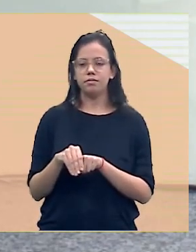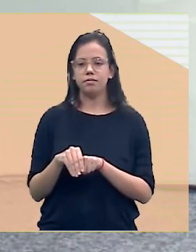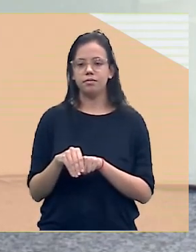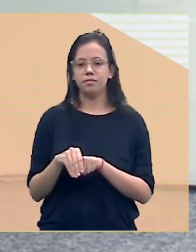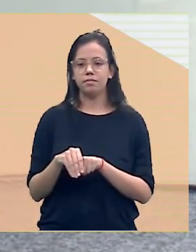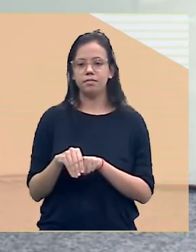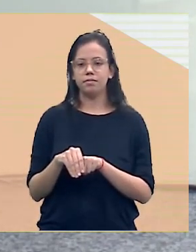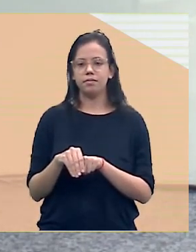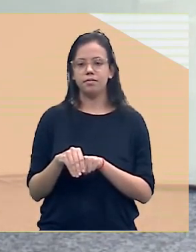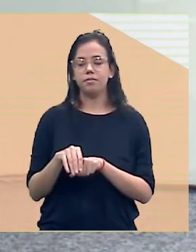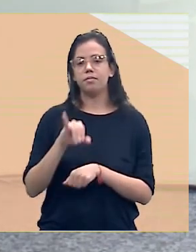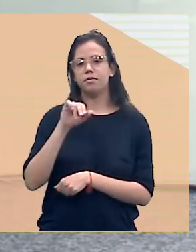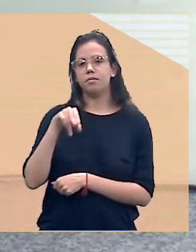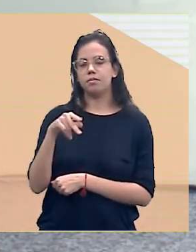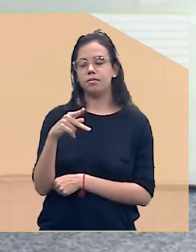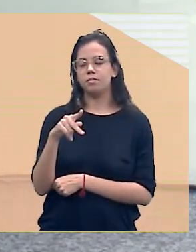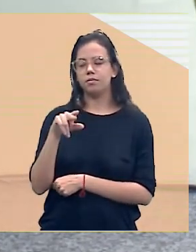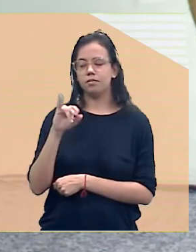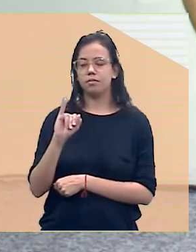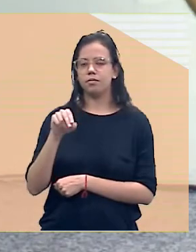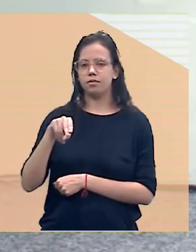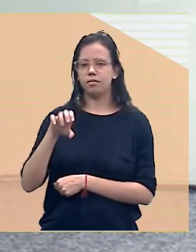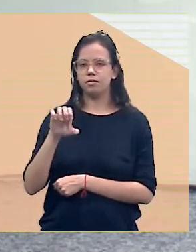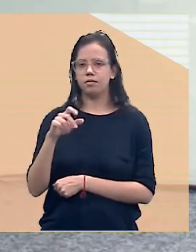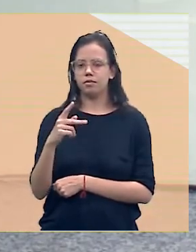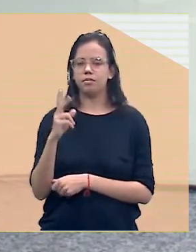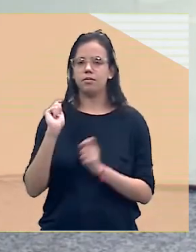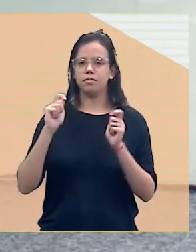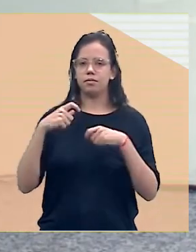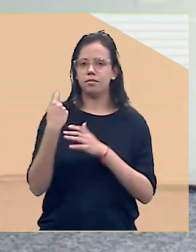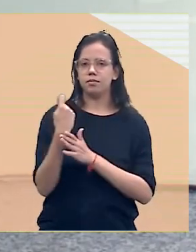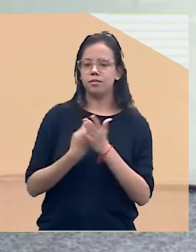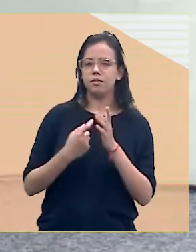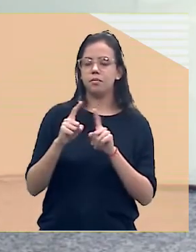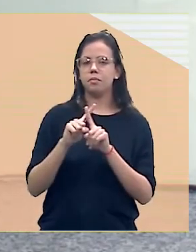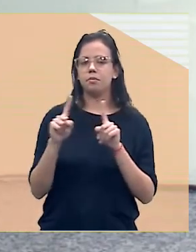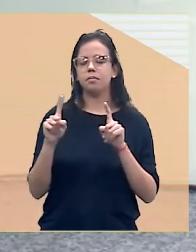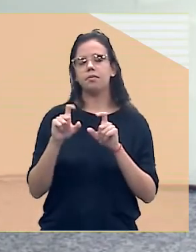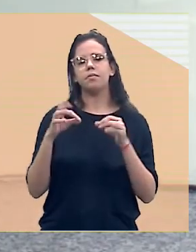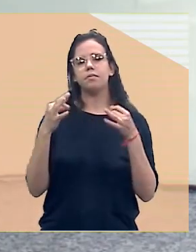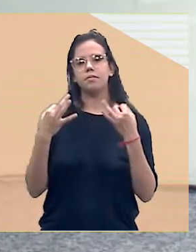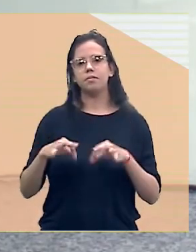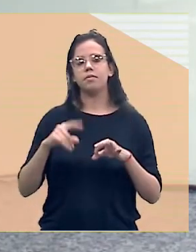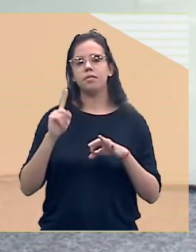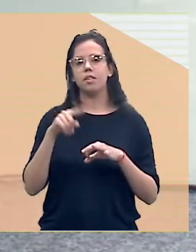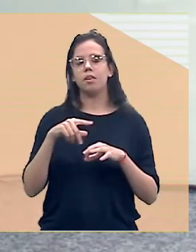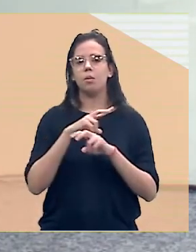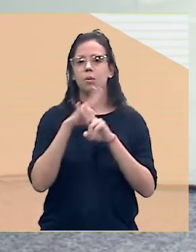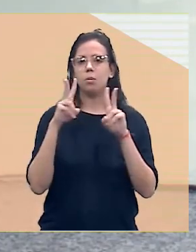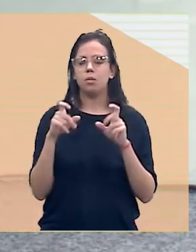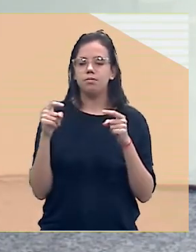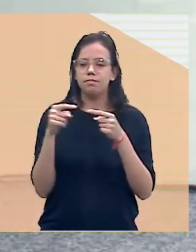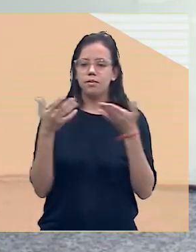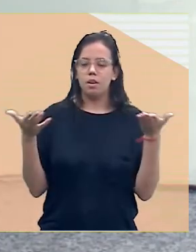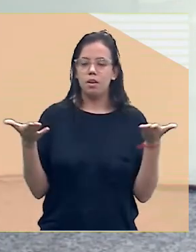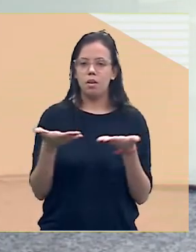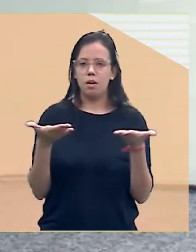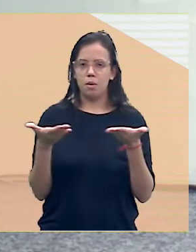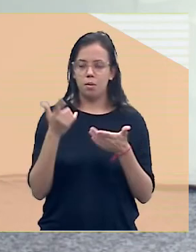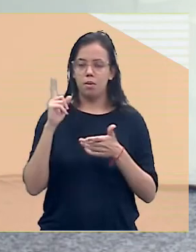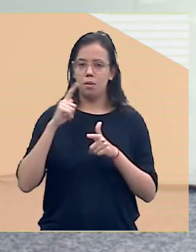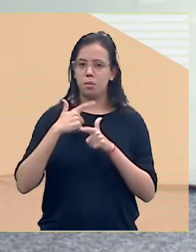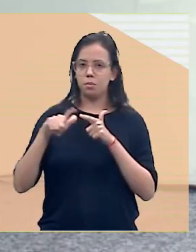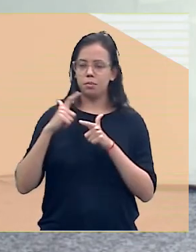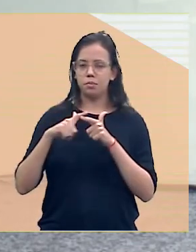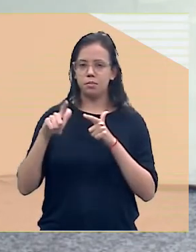vão dizer o Inep pode pode cobrar a certeza que é um tema da atualidade tá certo é um tema